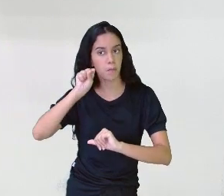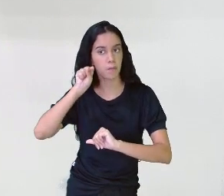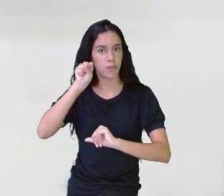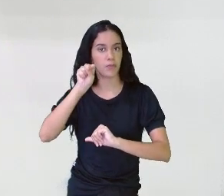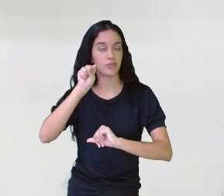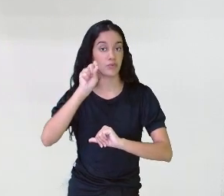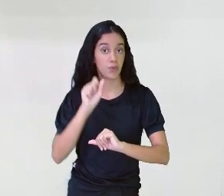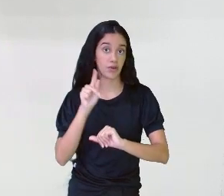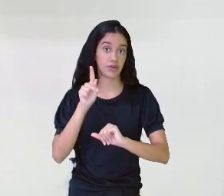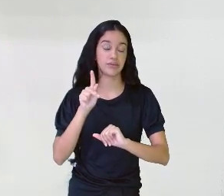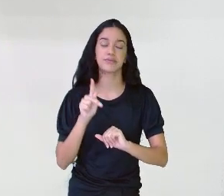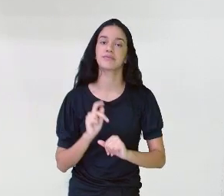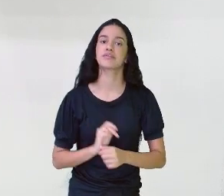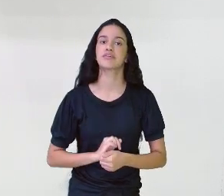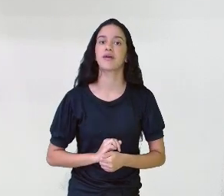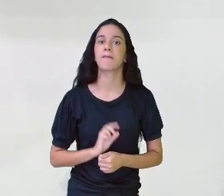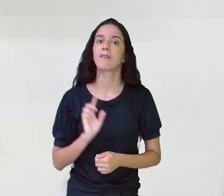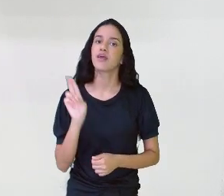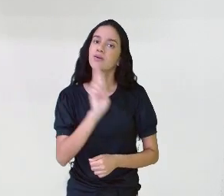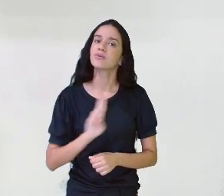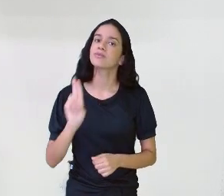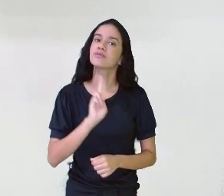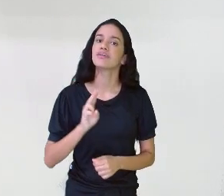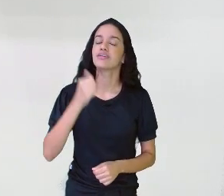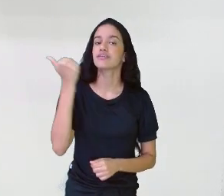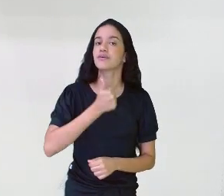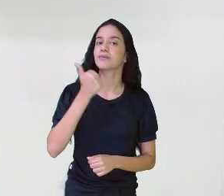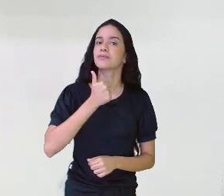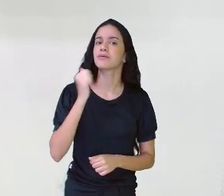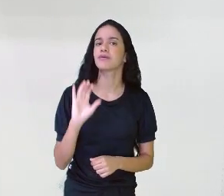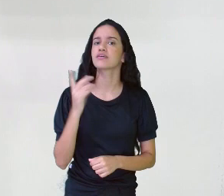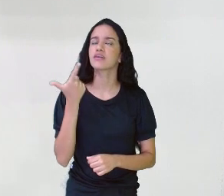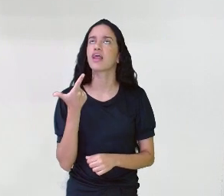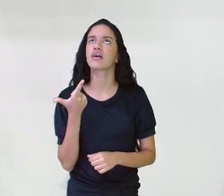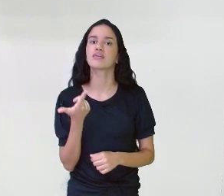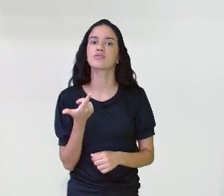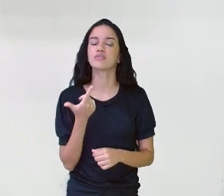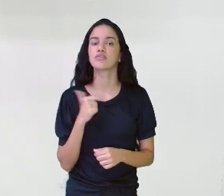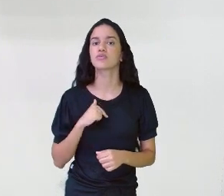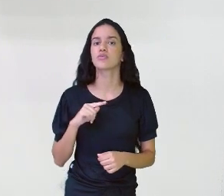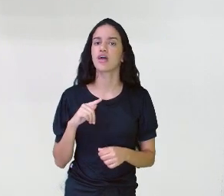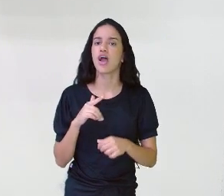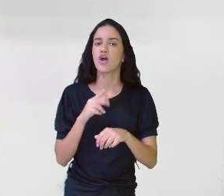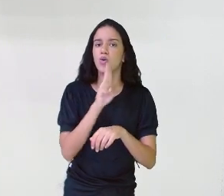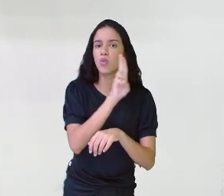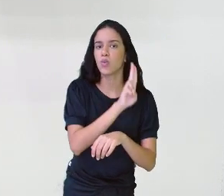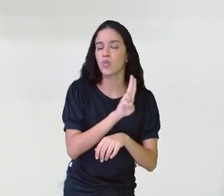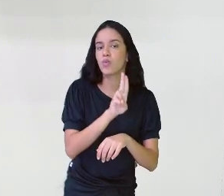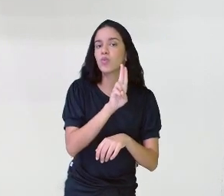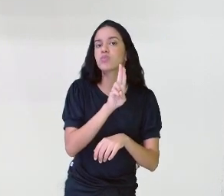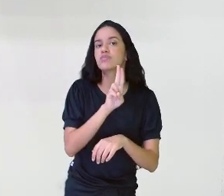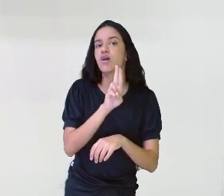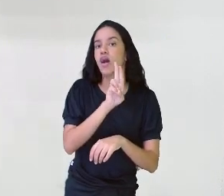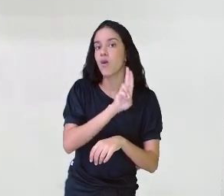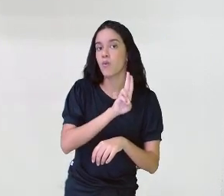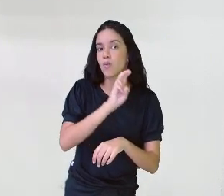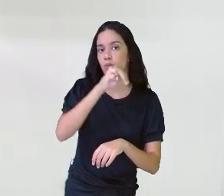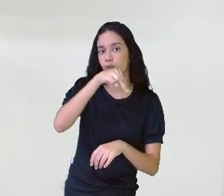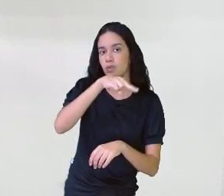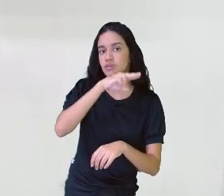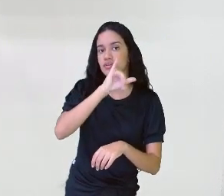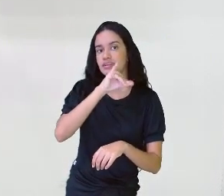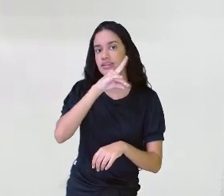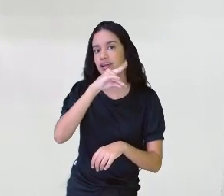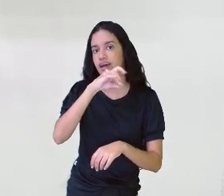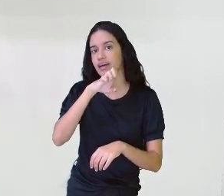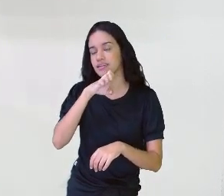pontinho, beleza? A gente utiliza o primeiro pontinho, claro, quando a gente vai para unidade de milhar, tá certo?